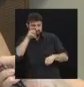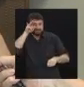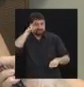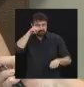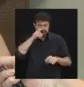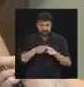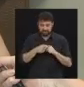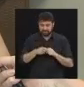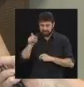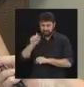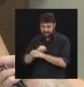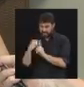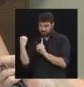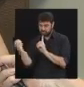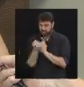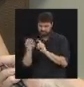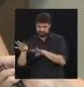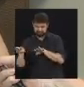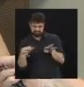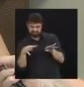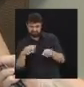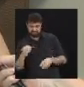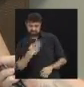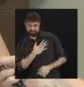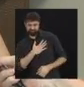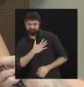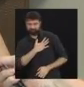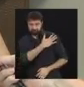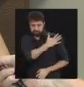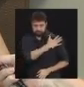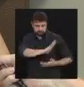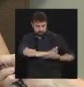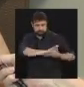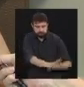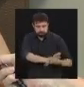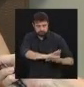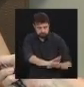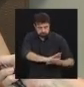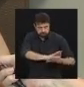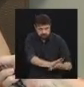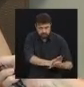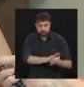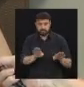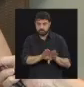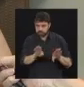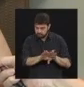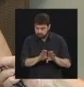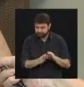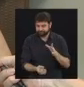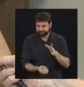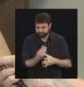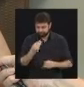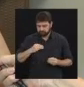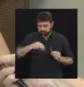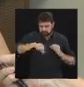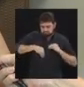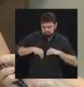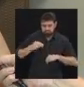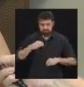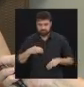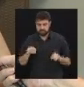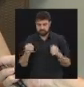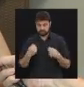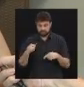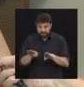mundo recebe eles dessa maneira tão refutada, tão congelada também, esse olhar atento